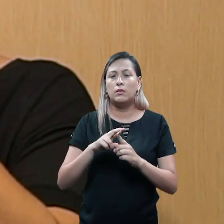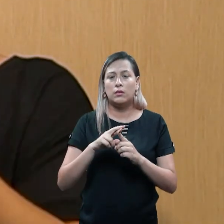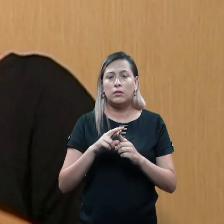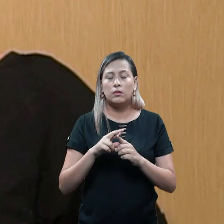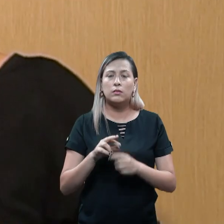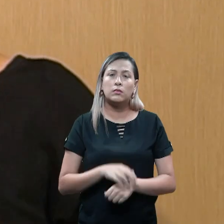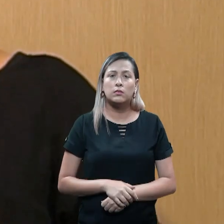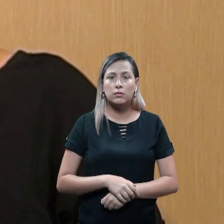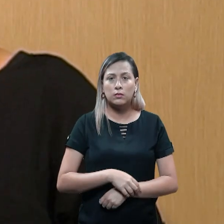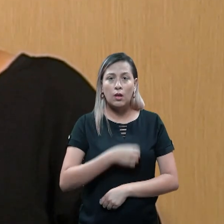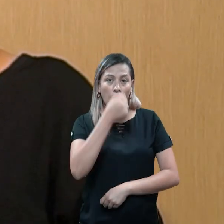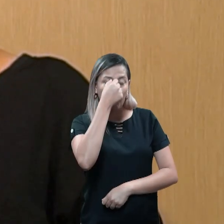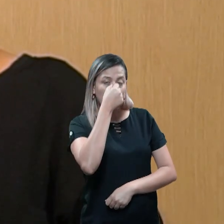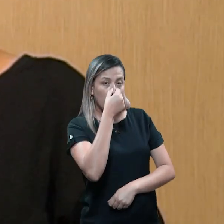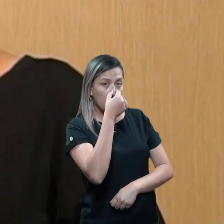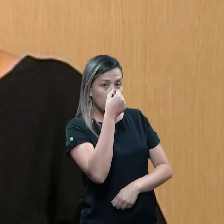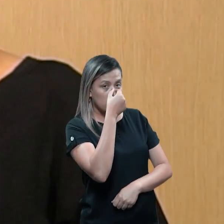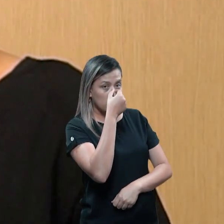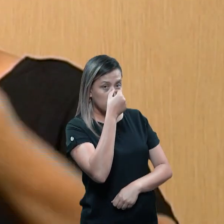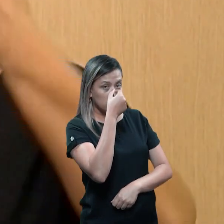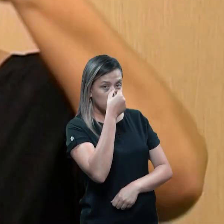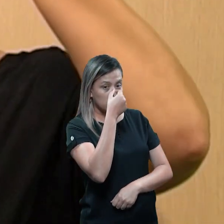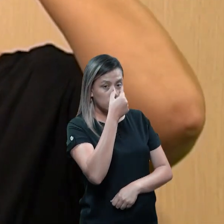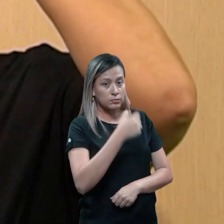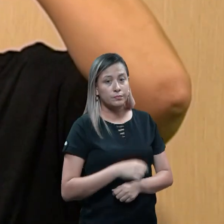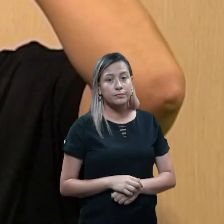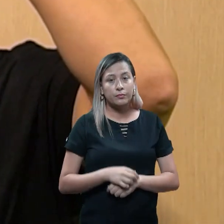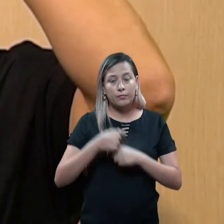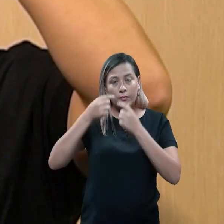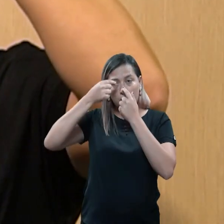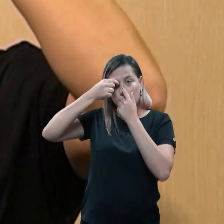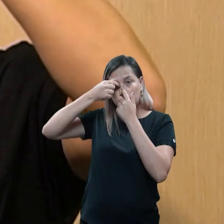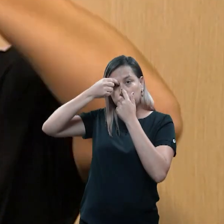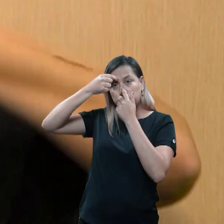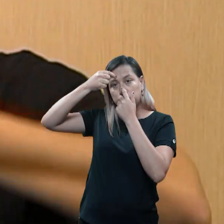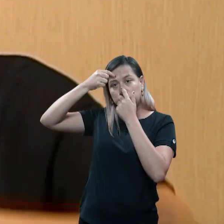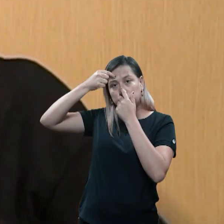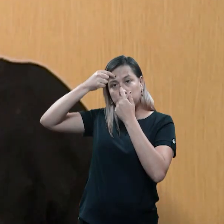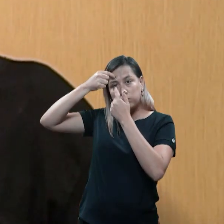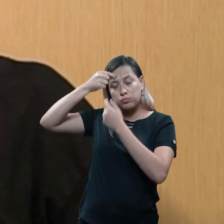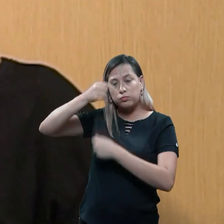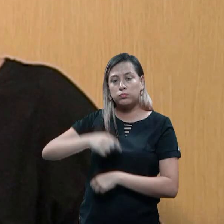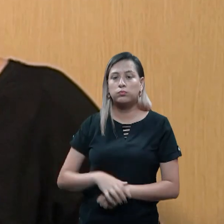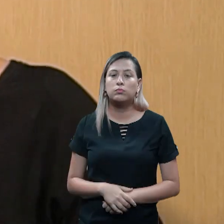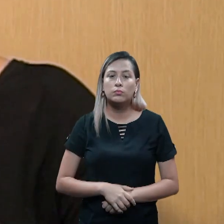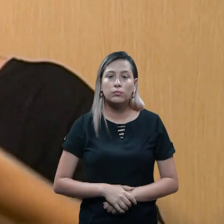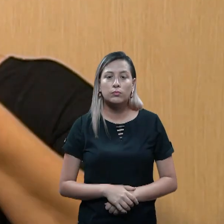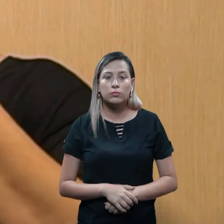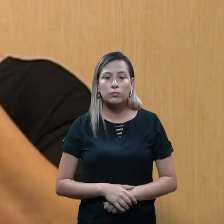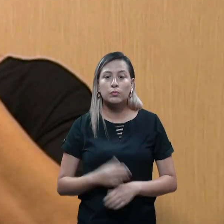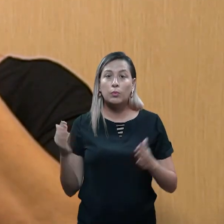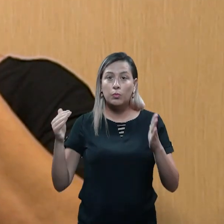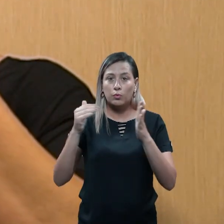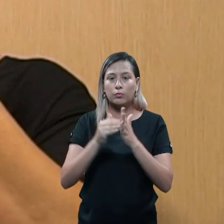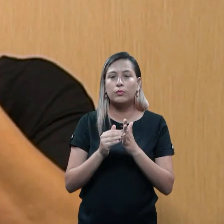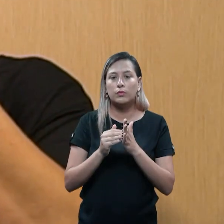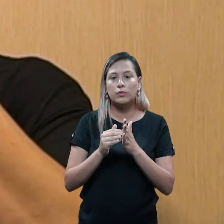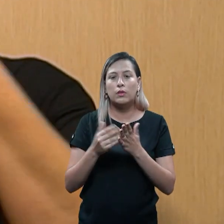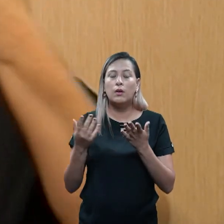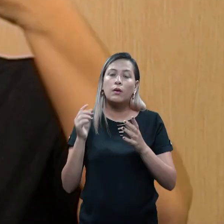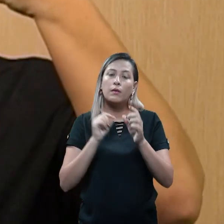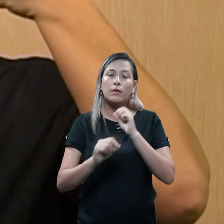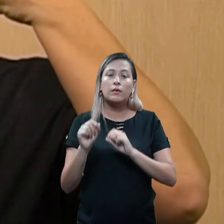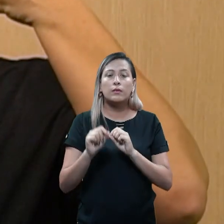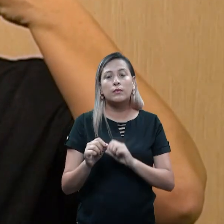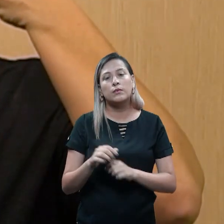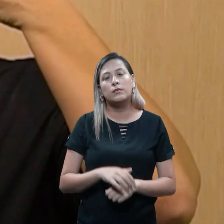nariz e então traçar uma reta até a sobrancelha. Para o ponto final, uma outra reta que